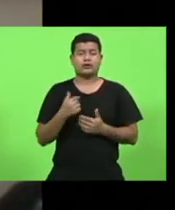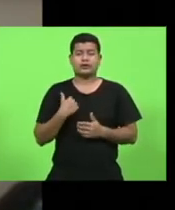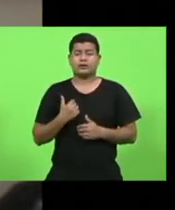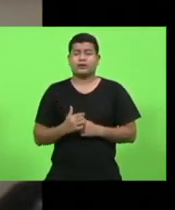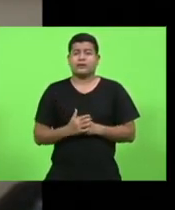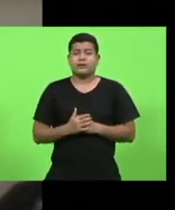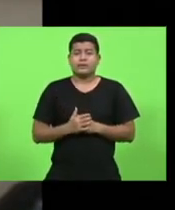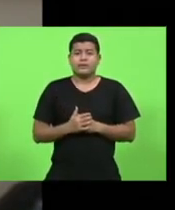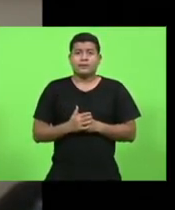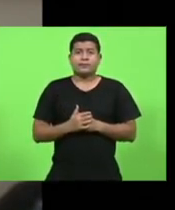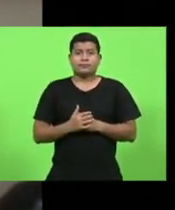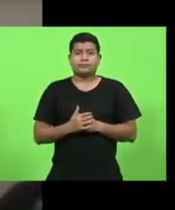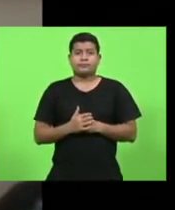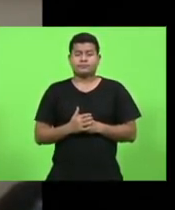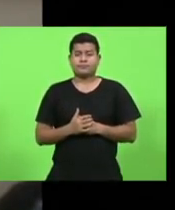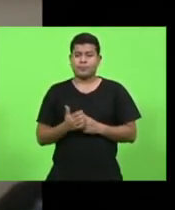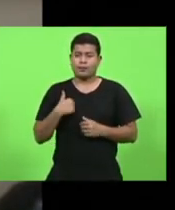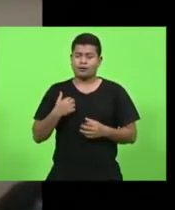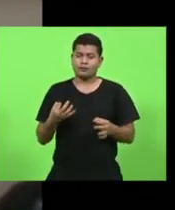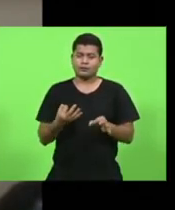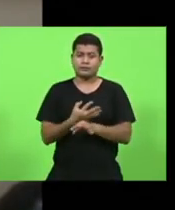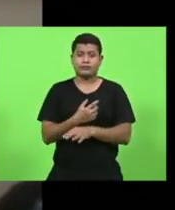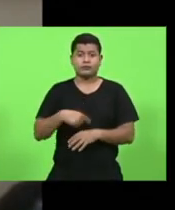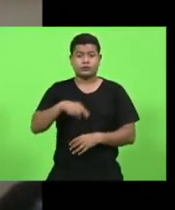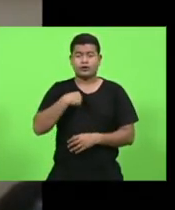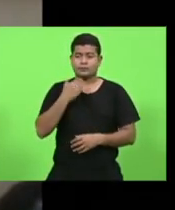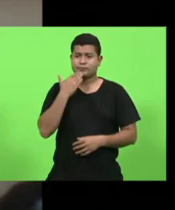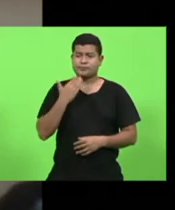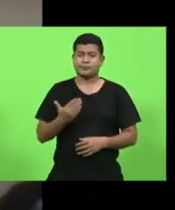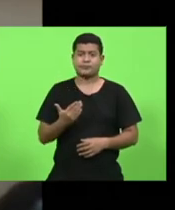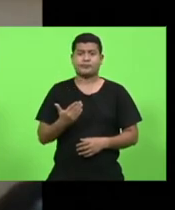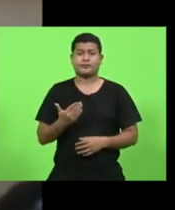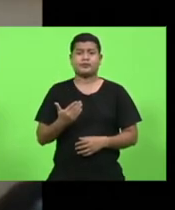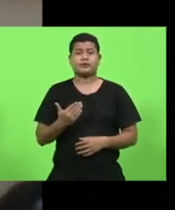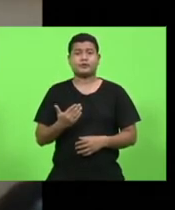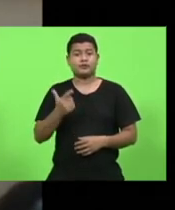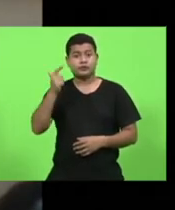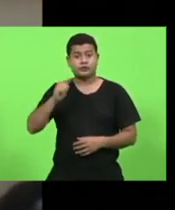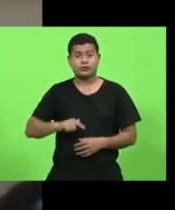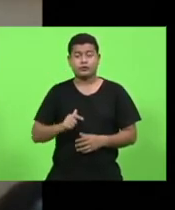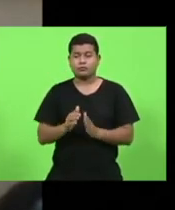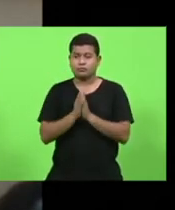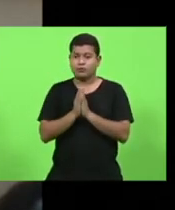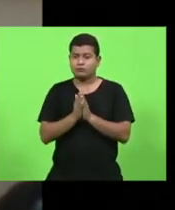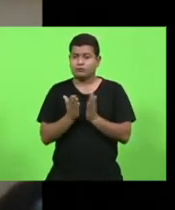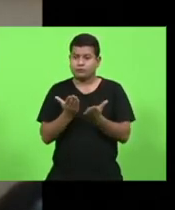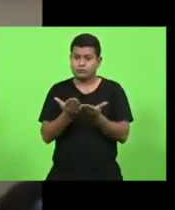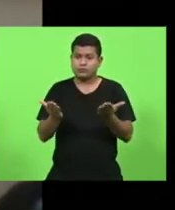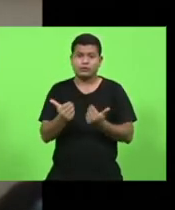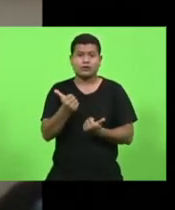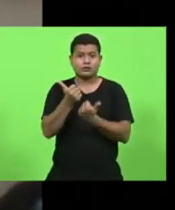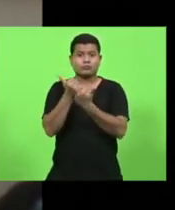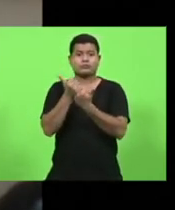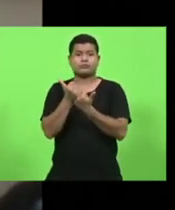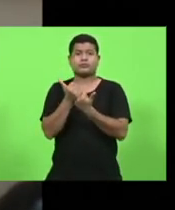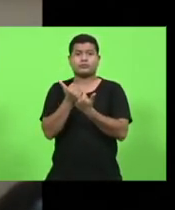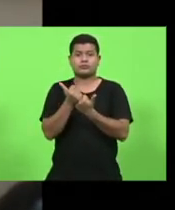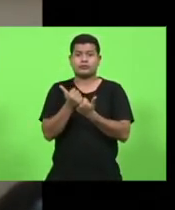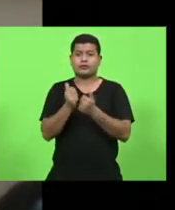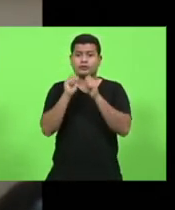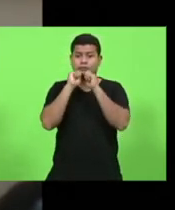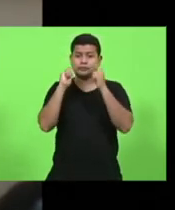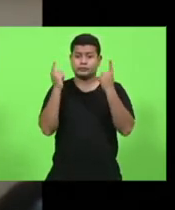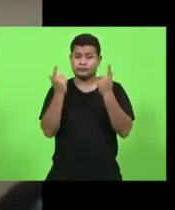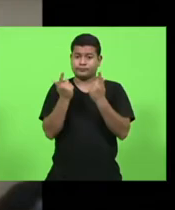Então, seria isso, doutor. A gente pede encarecidamente o apoio dos deputados, né, da Assembleia